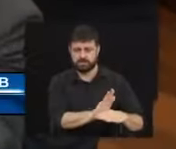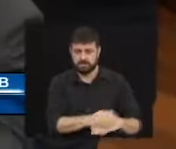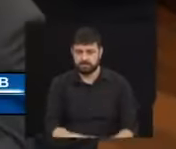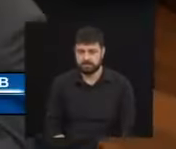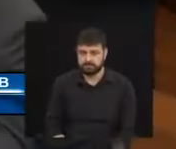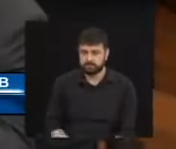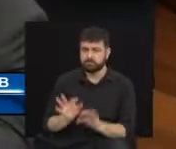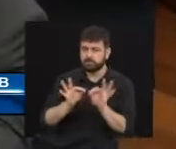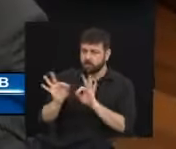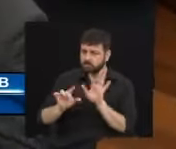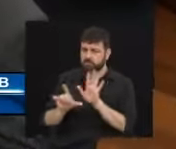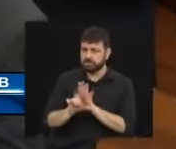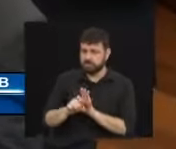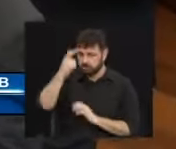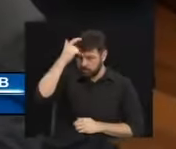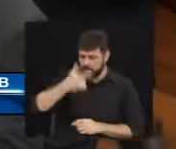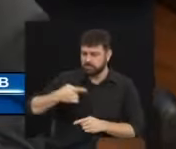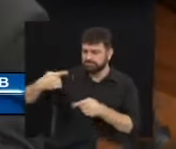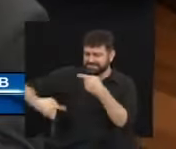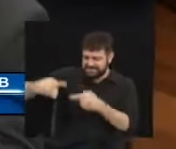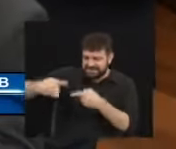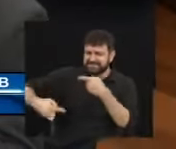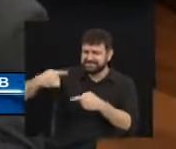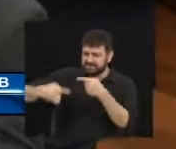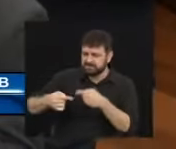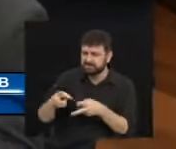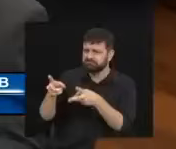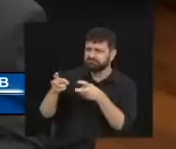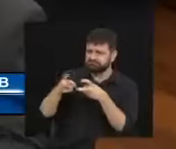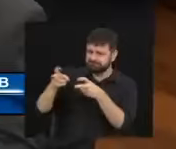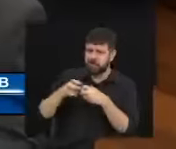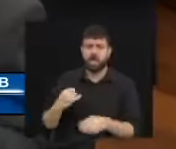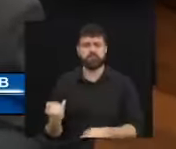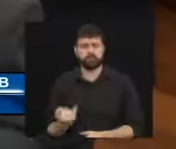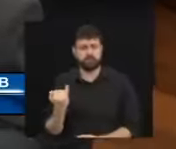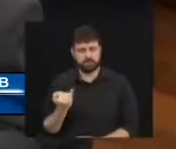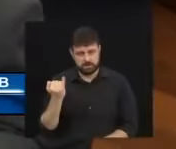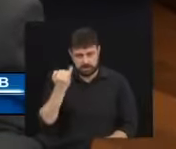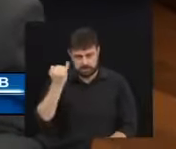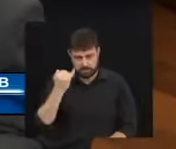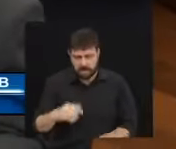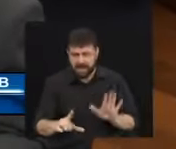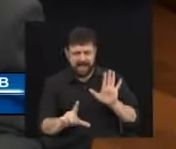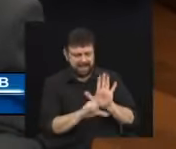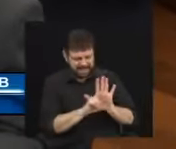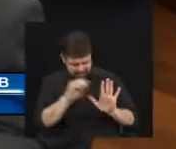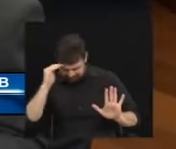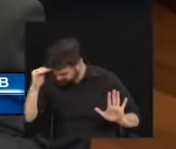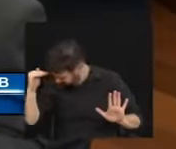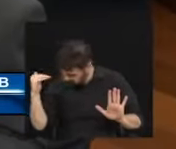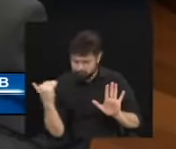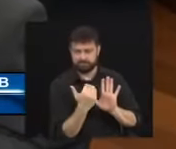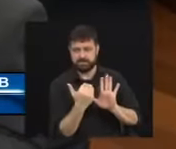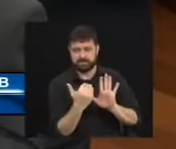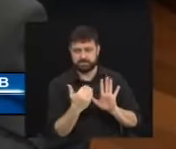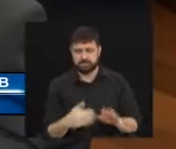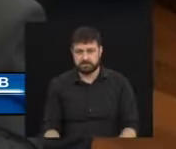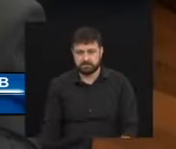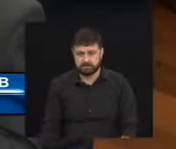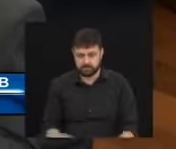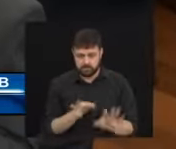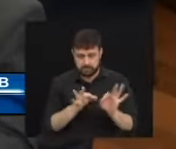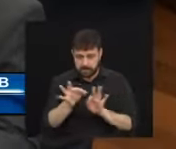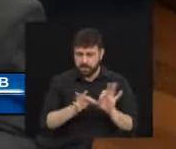senhor disse, eu participei da discussão, altamente importante, constitucional, legal. É um projeto